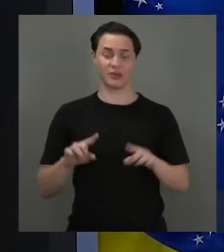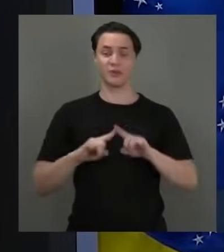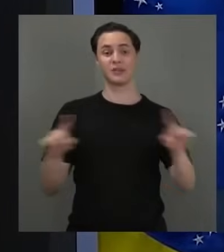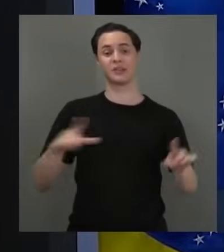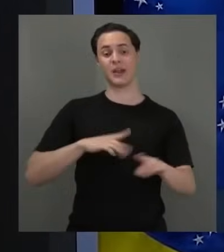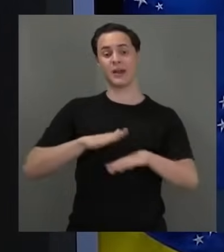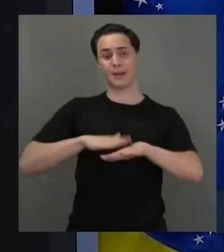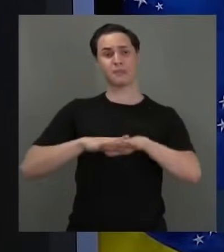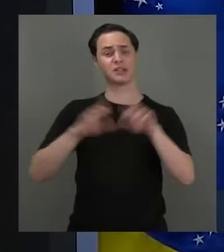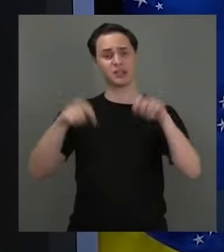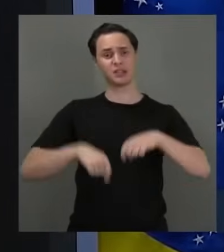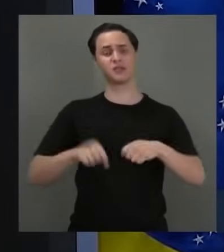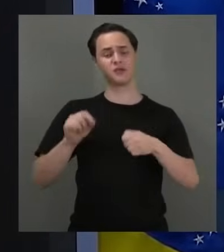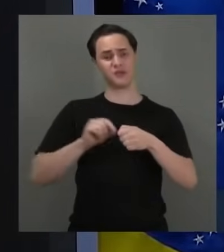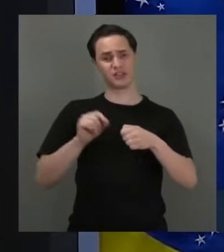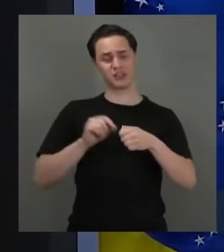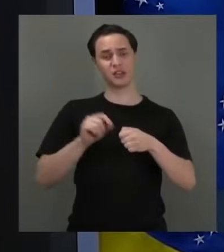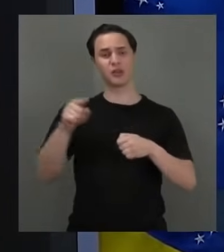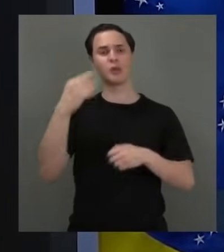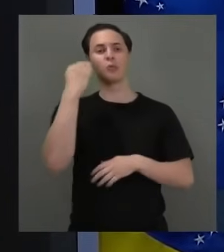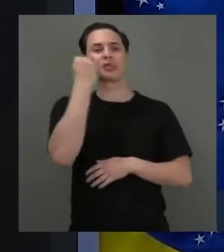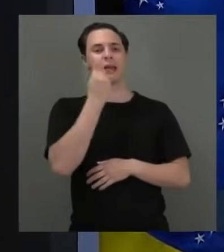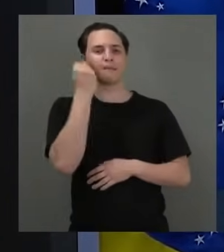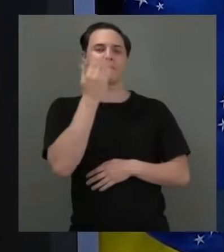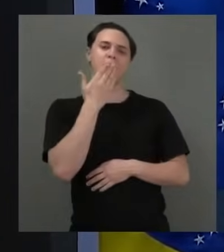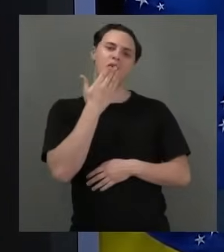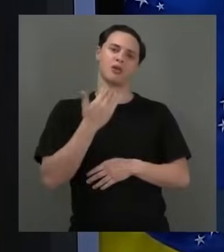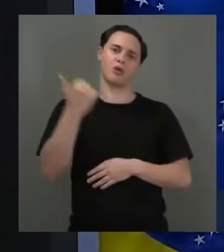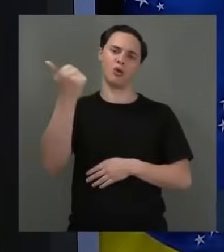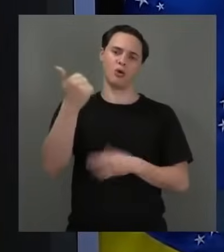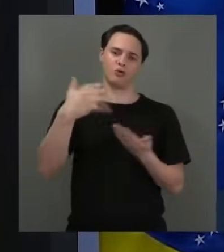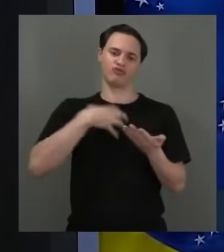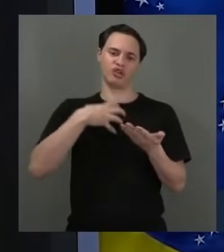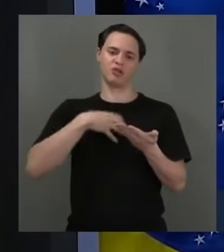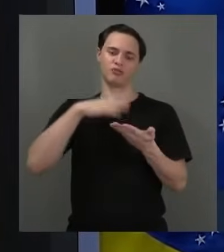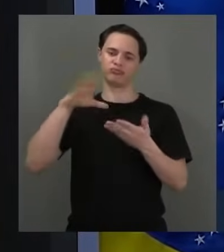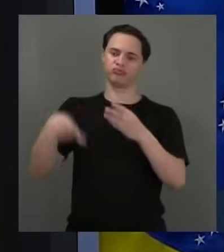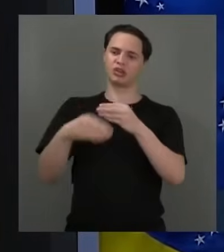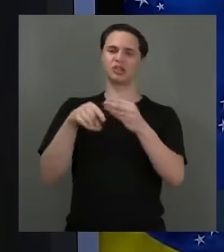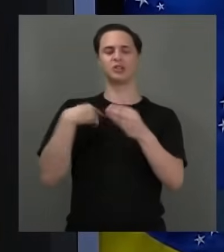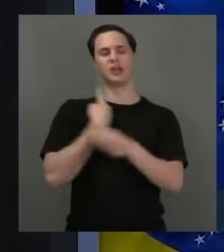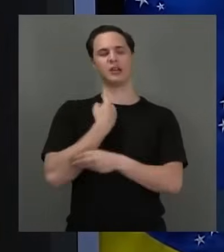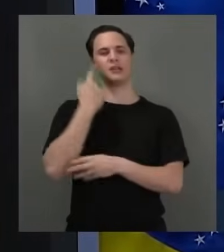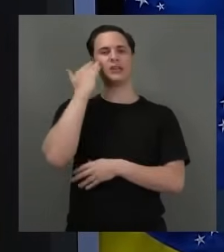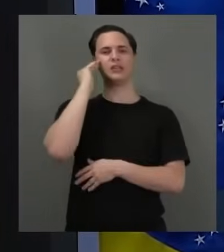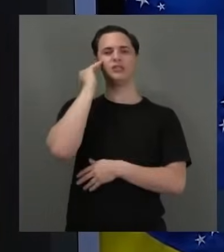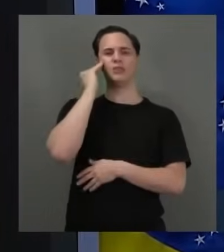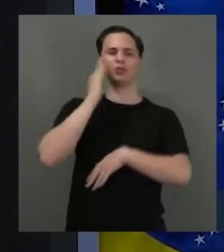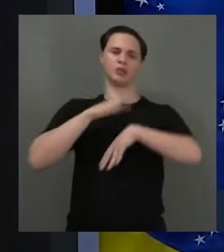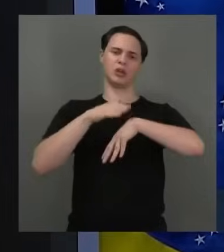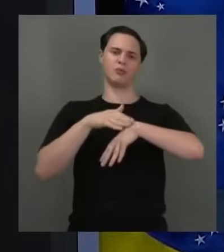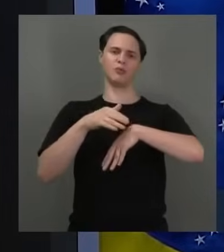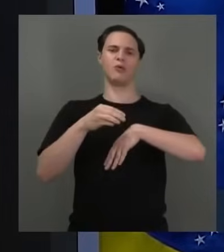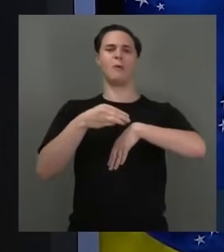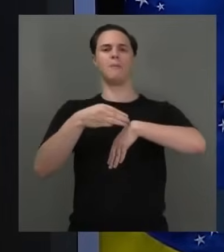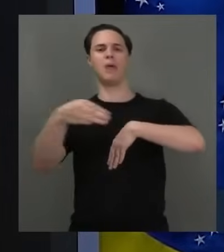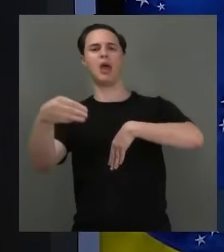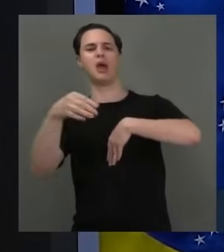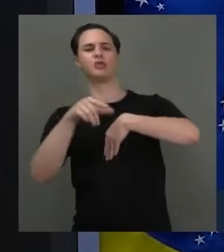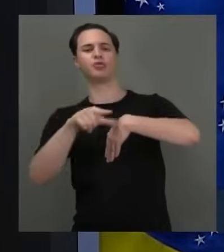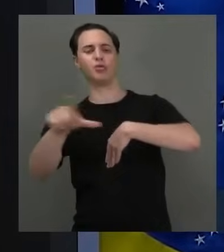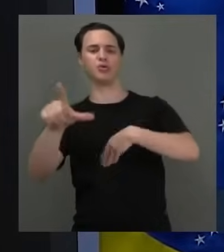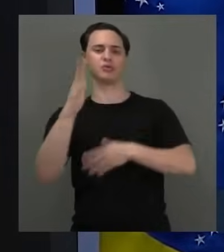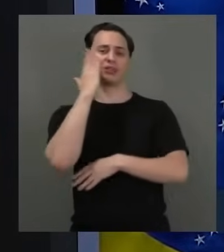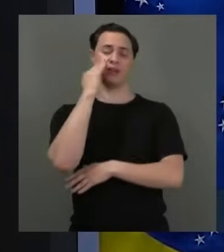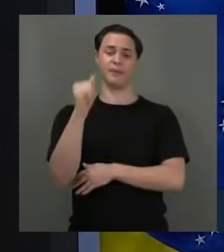de fazer, sem dúvida nenhuma, uma simulação adequada, de forma que nós tivéssemos a visão aí a curto, médio, longo prazo, que nós